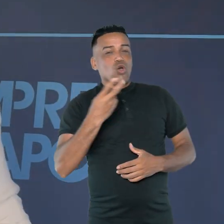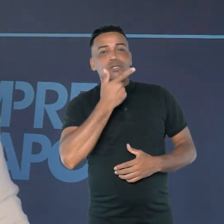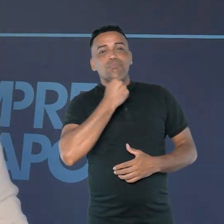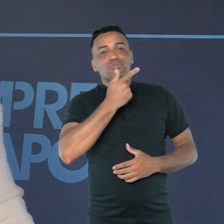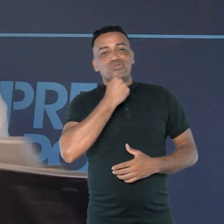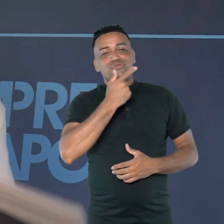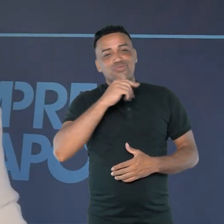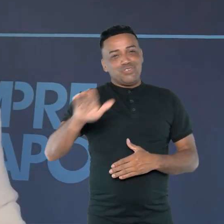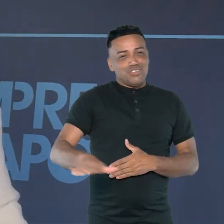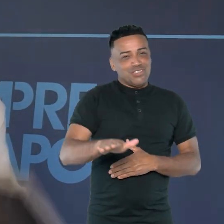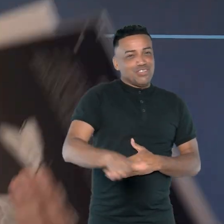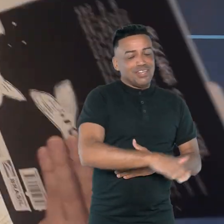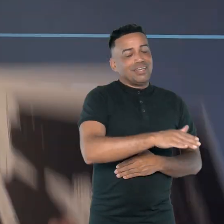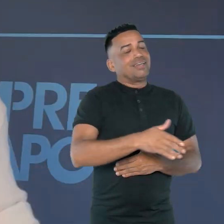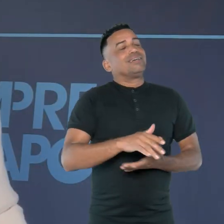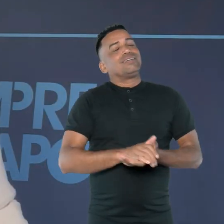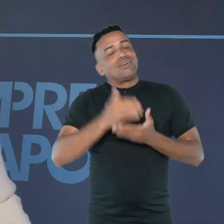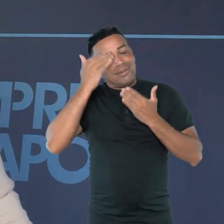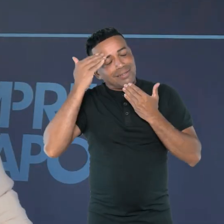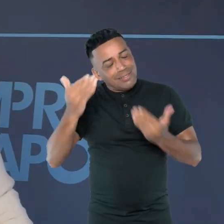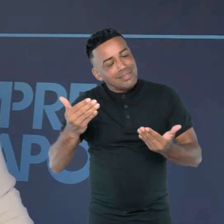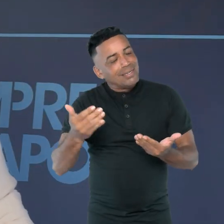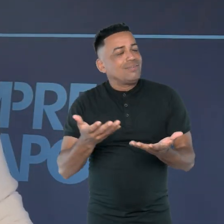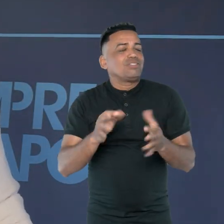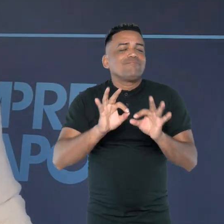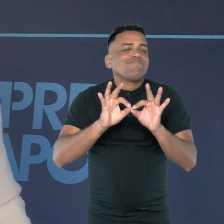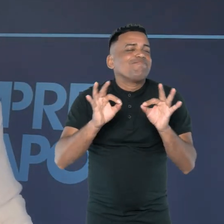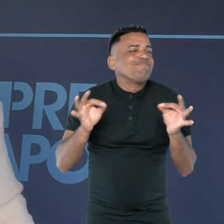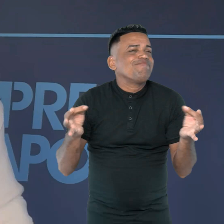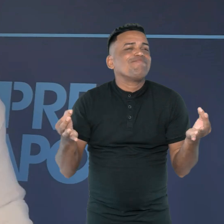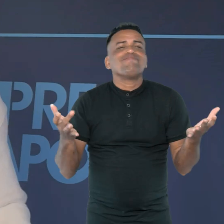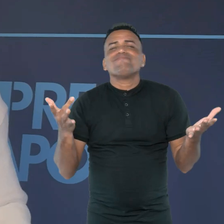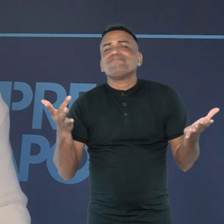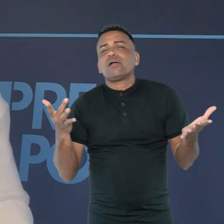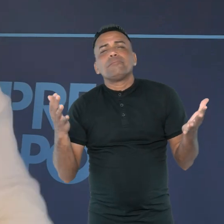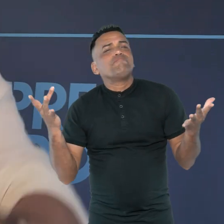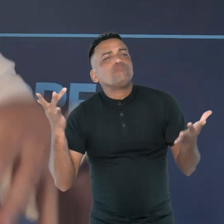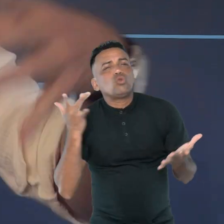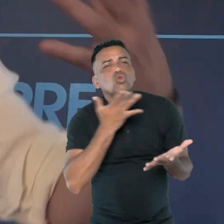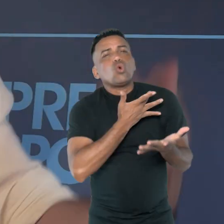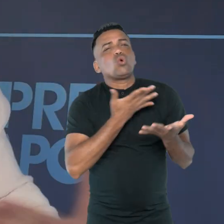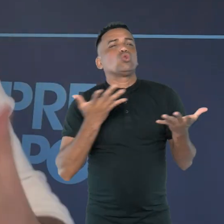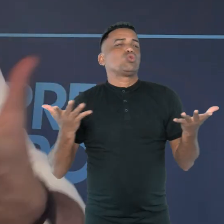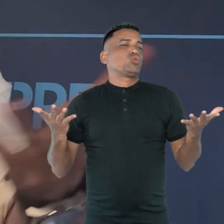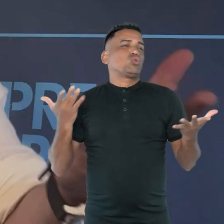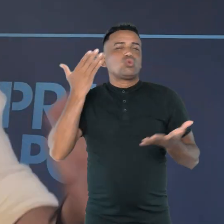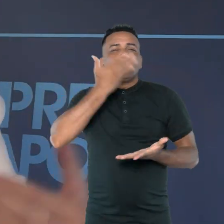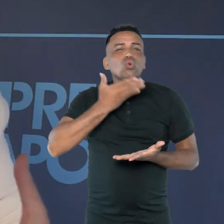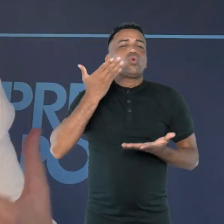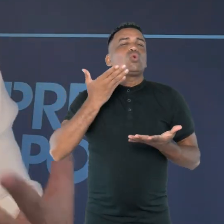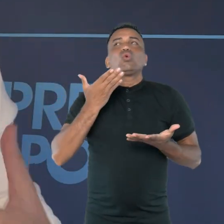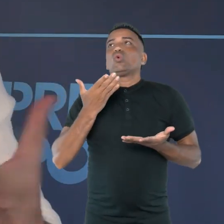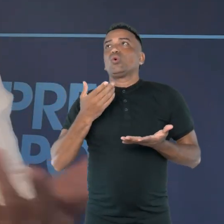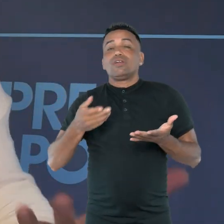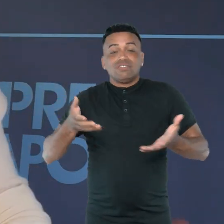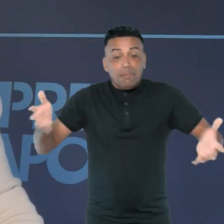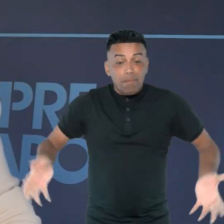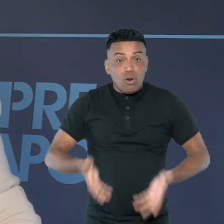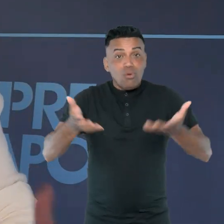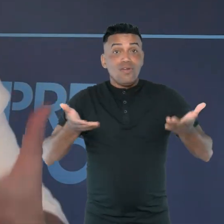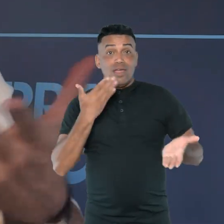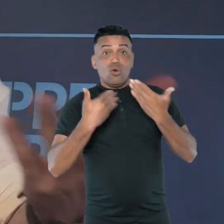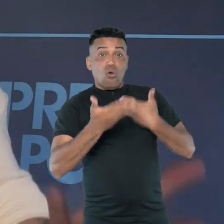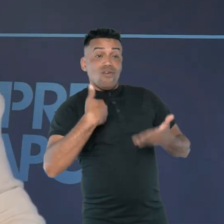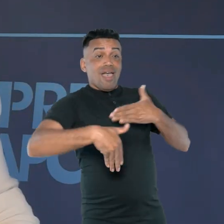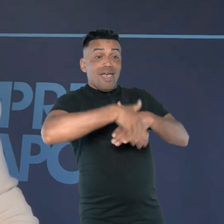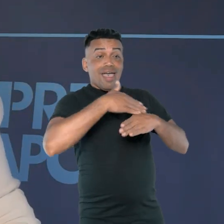agradecer, Rafael, imensamente pela sua doçura, né, pela sua capacidade de resgatar e de promover mesmo